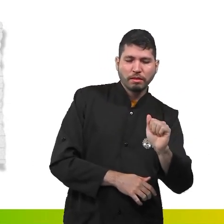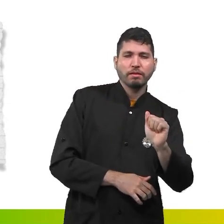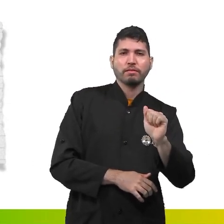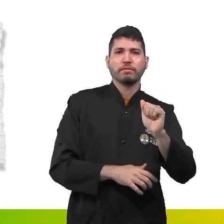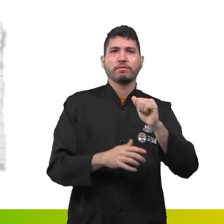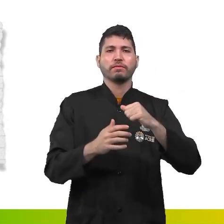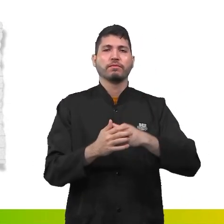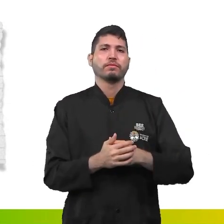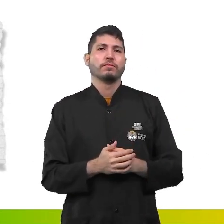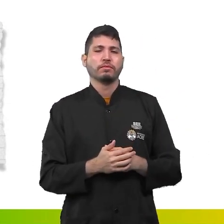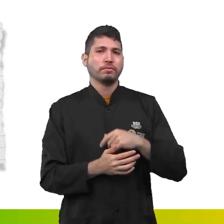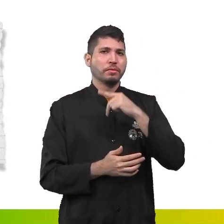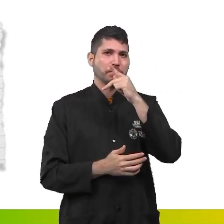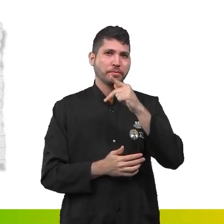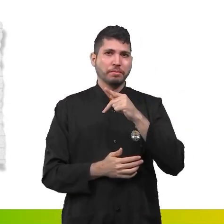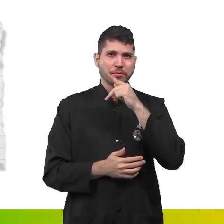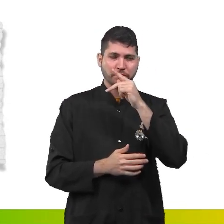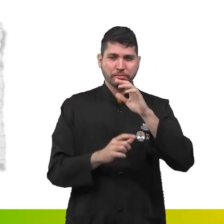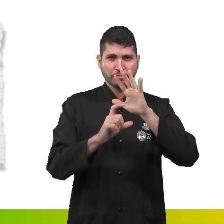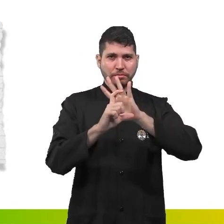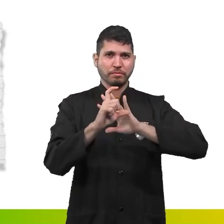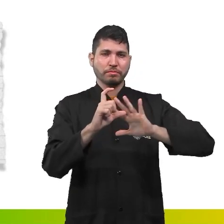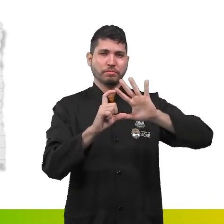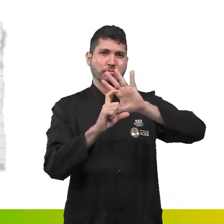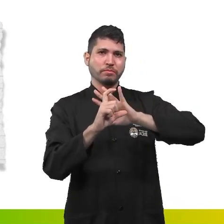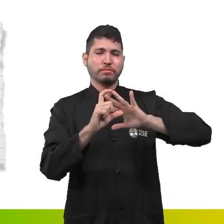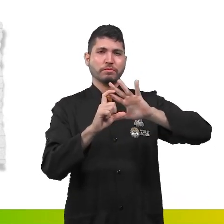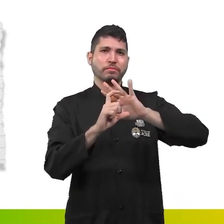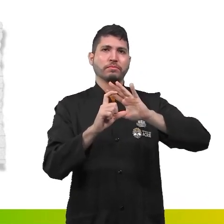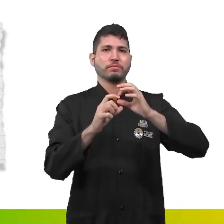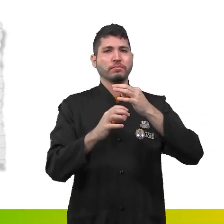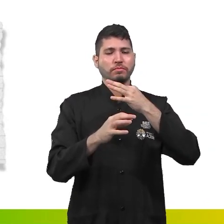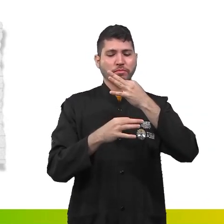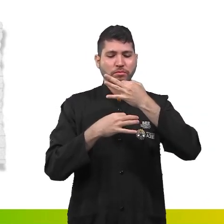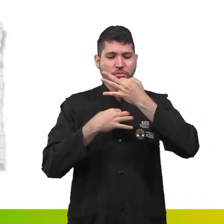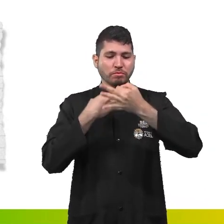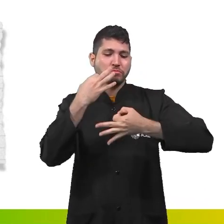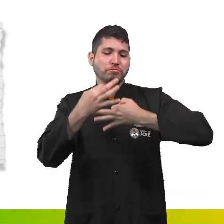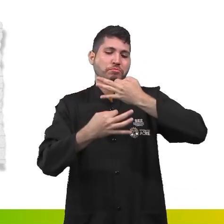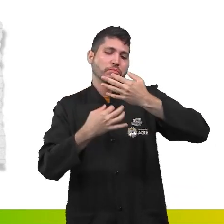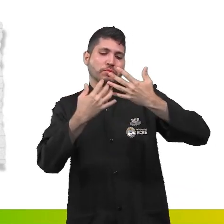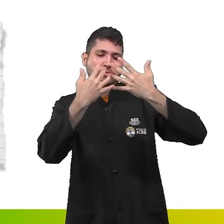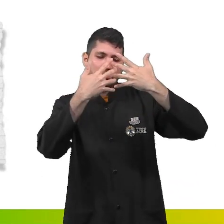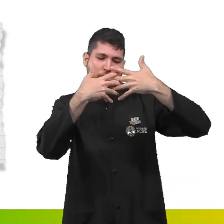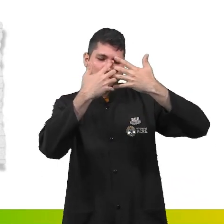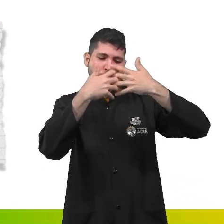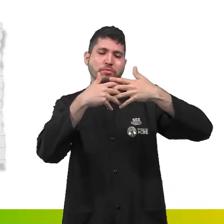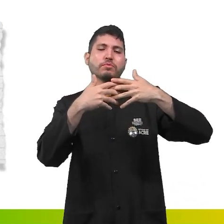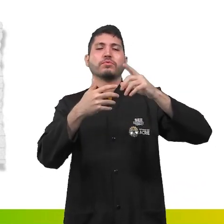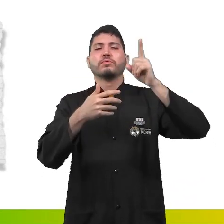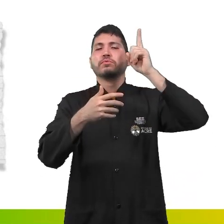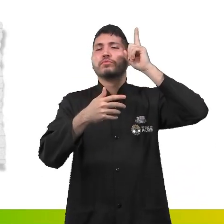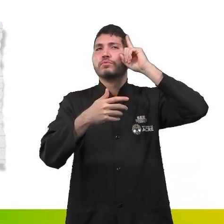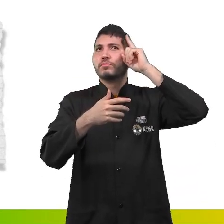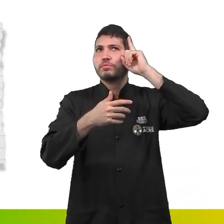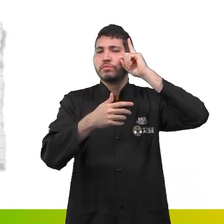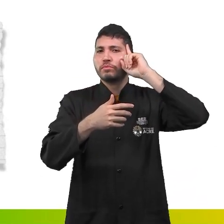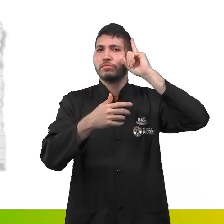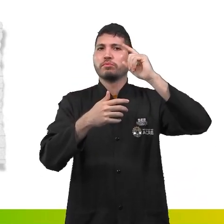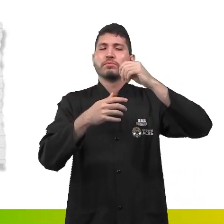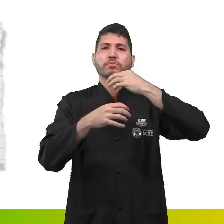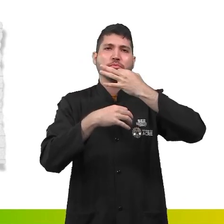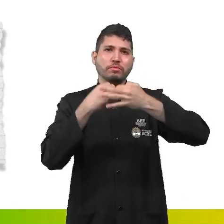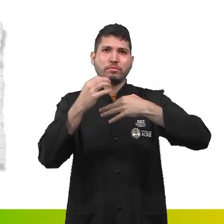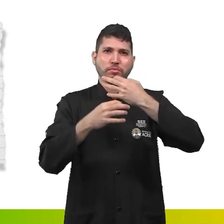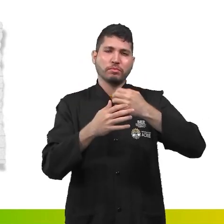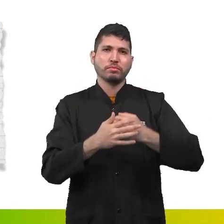fantástico. Também falamos de la charge, uma forma crítica que reflete situações do cotidiano e hace críticas. Uma tira